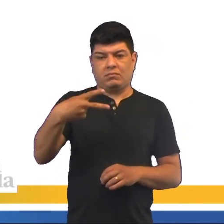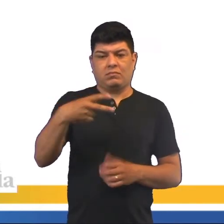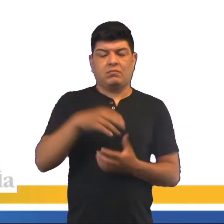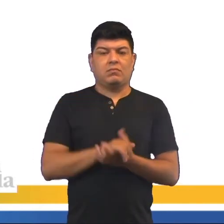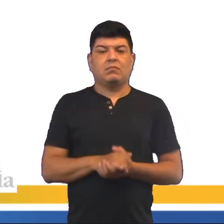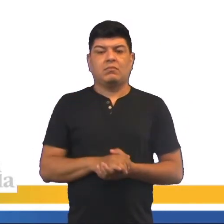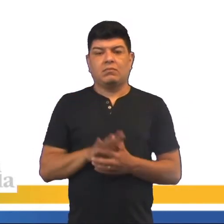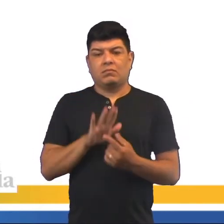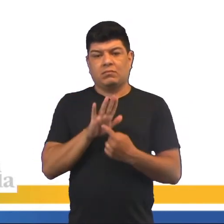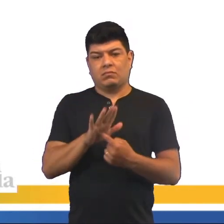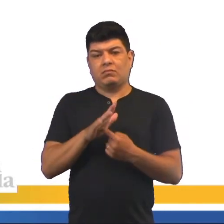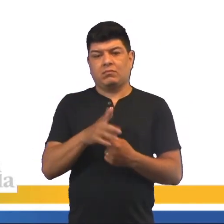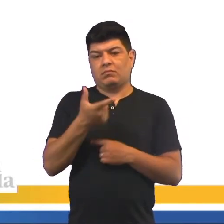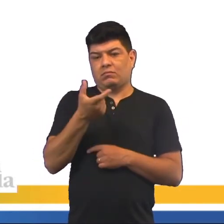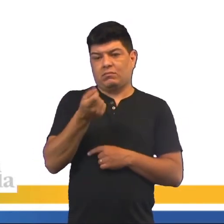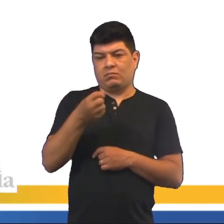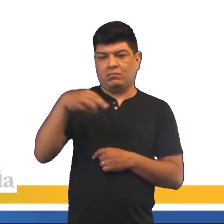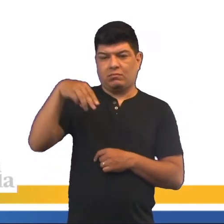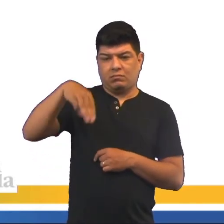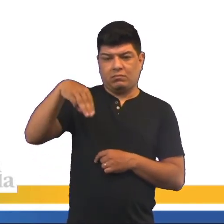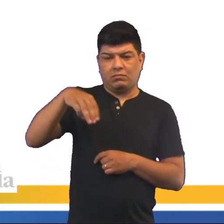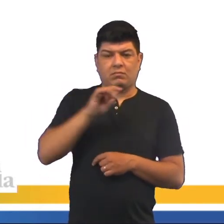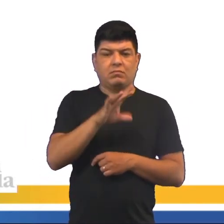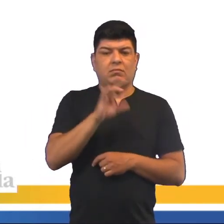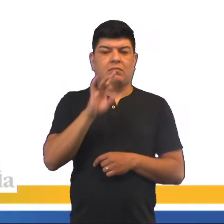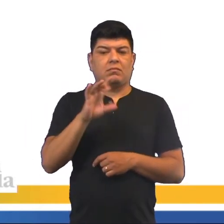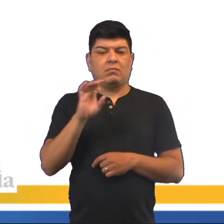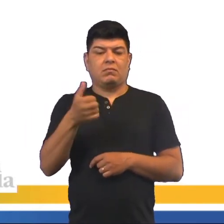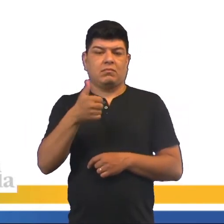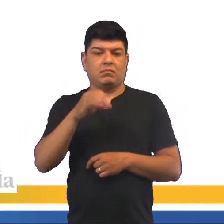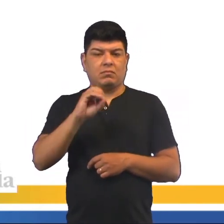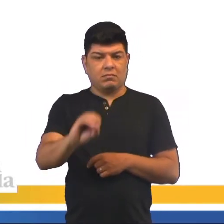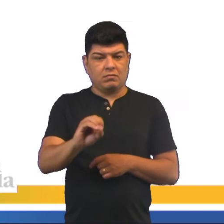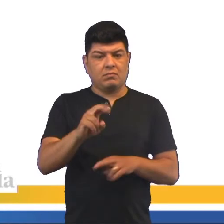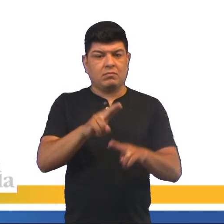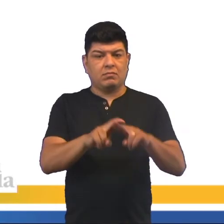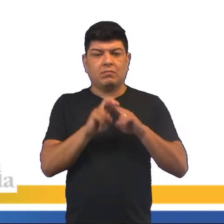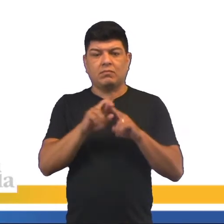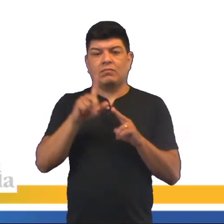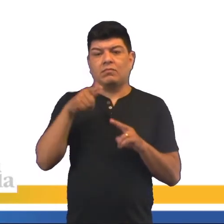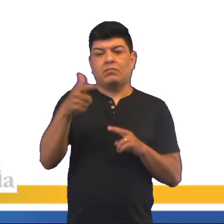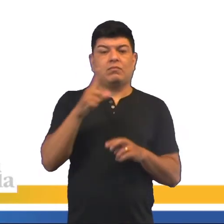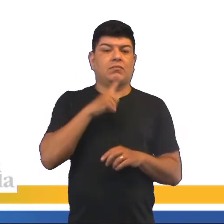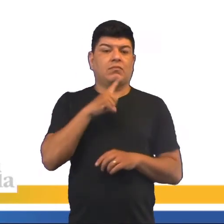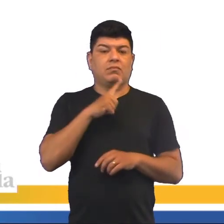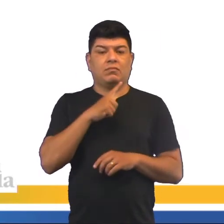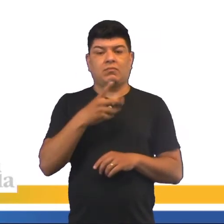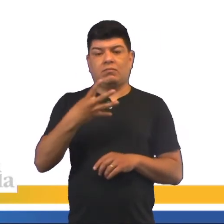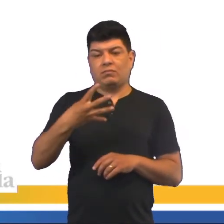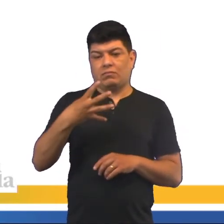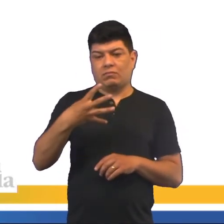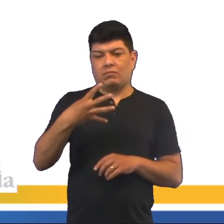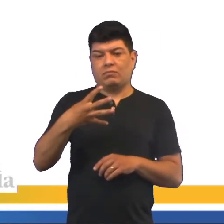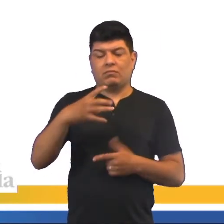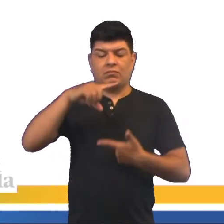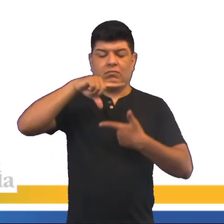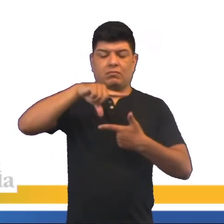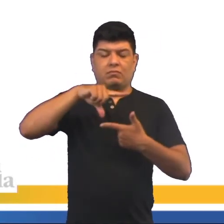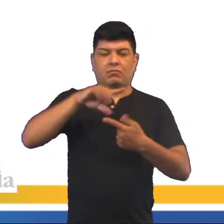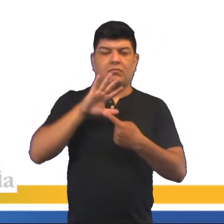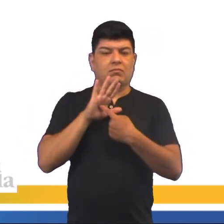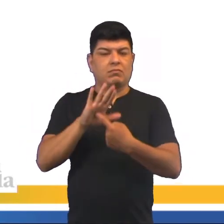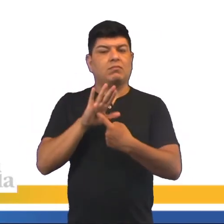para representar 20 metros, porque cada um representa 10, então no outro eu vou ter 4 quadradinhos